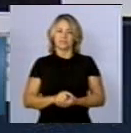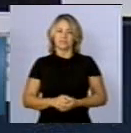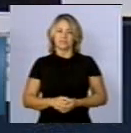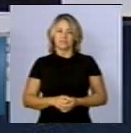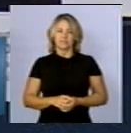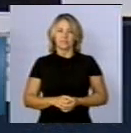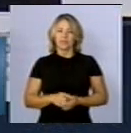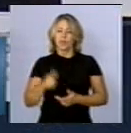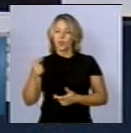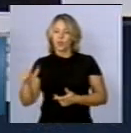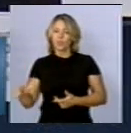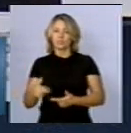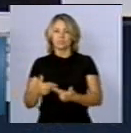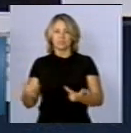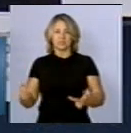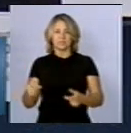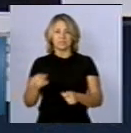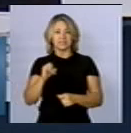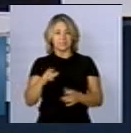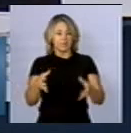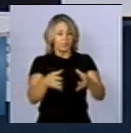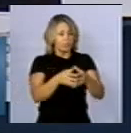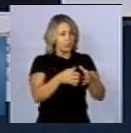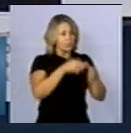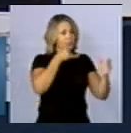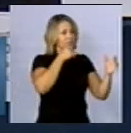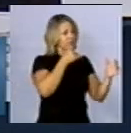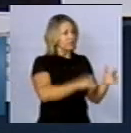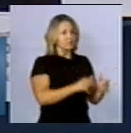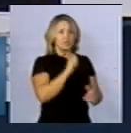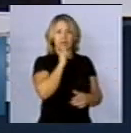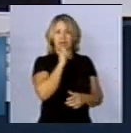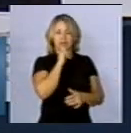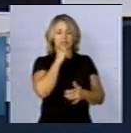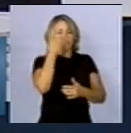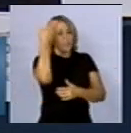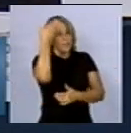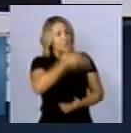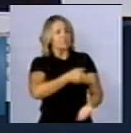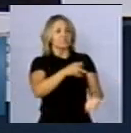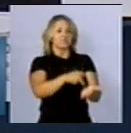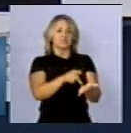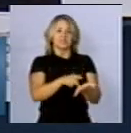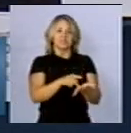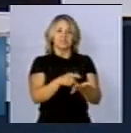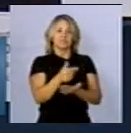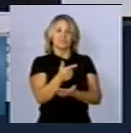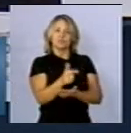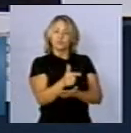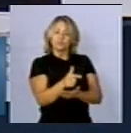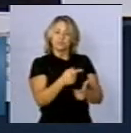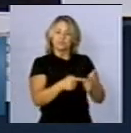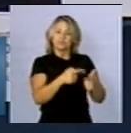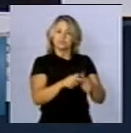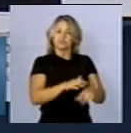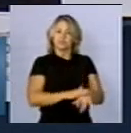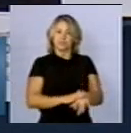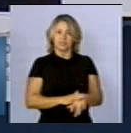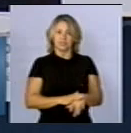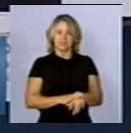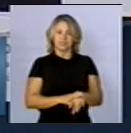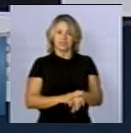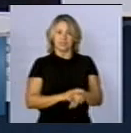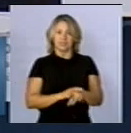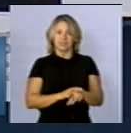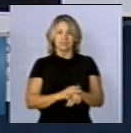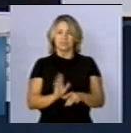outro aspecto é o setor energético também Não provou que o espectro eletromagnético não causa doenças provou muito